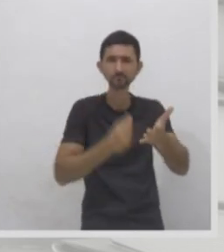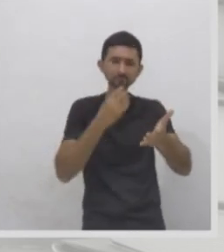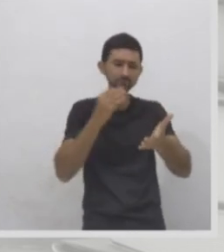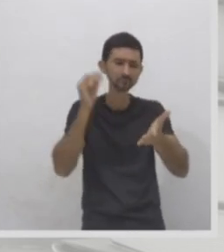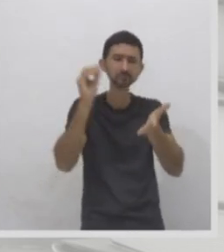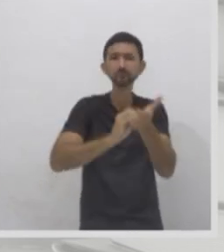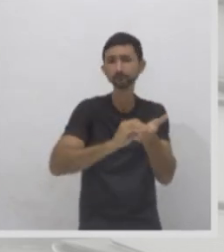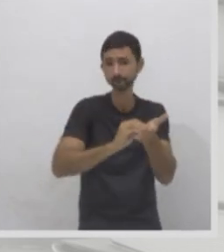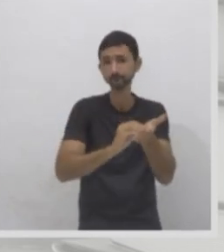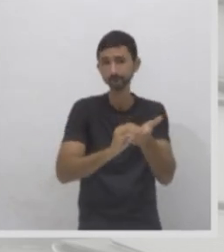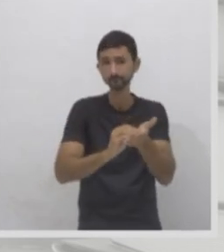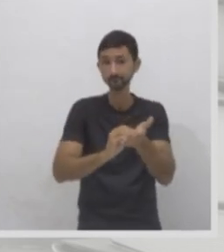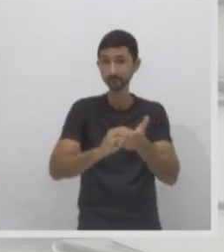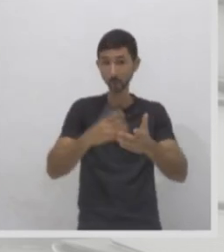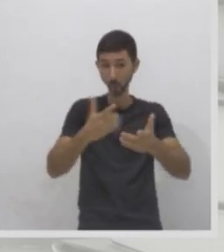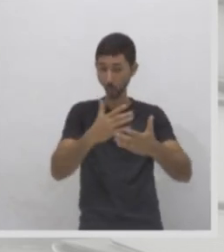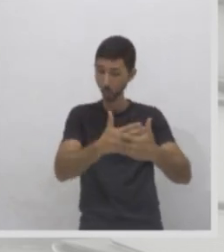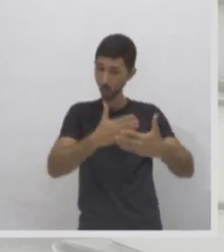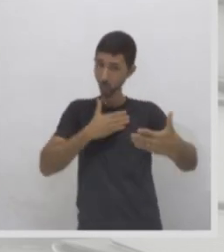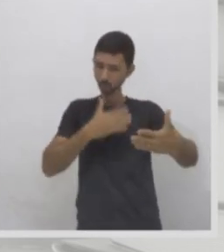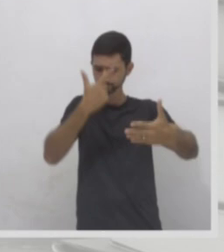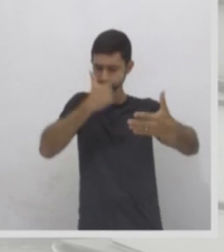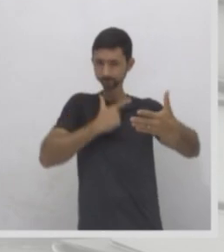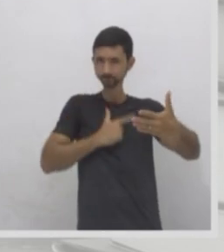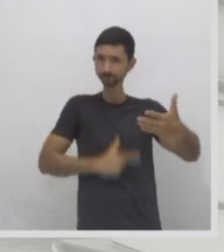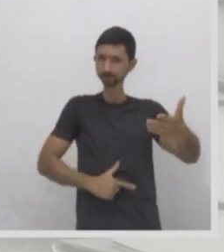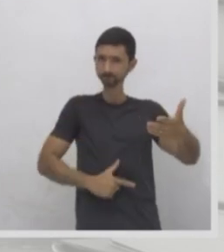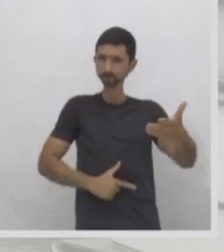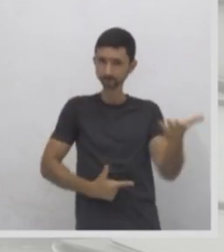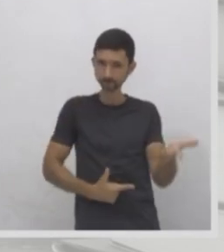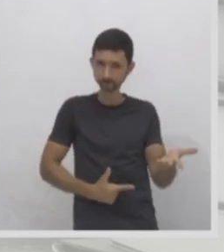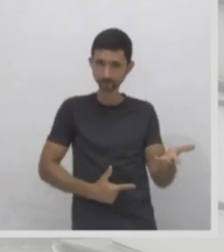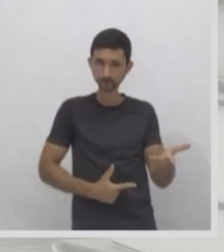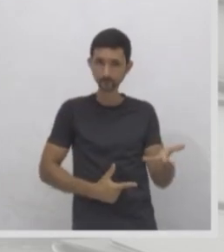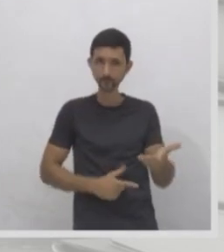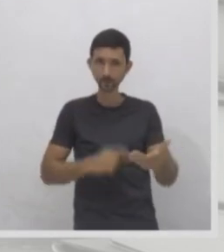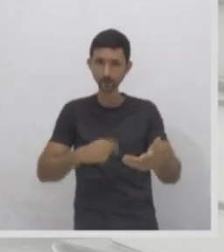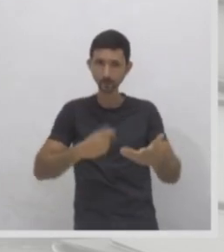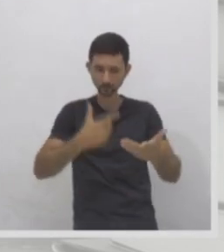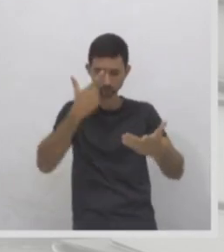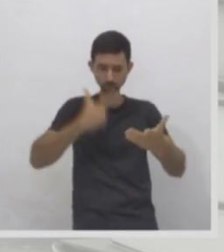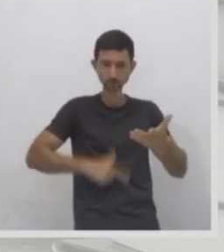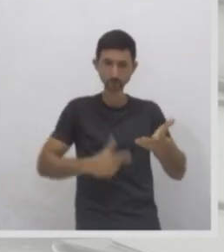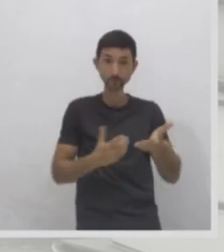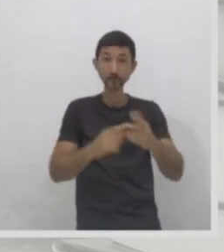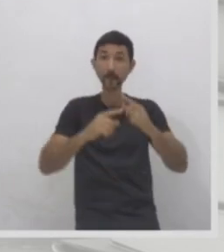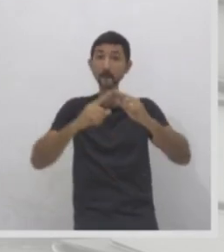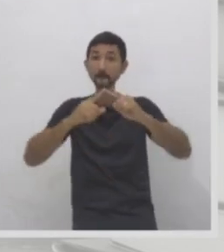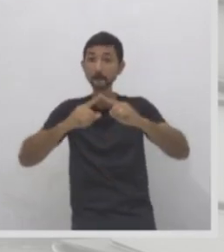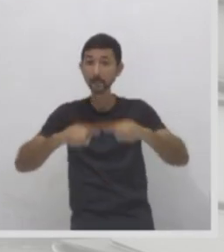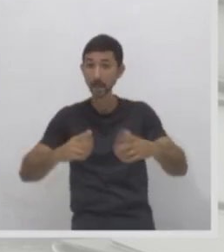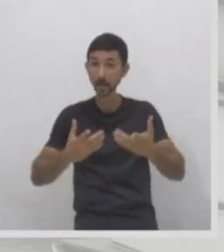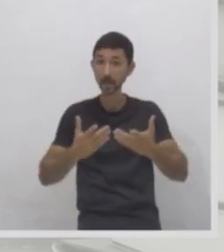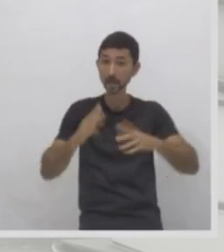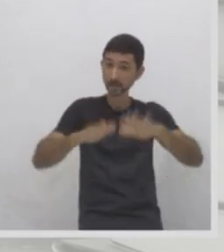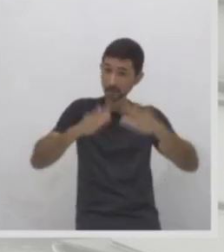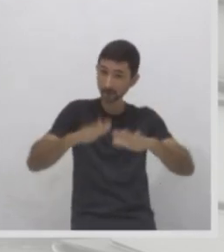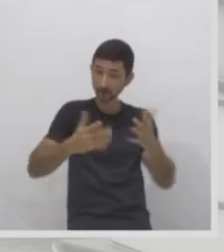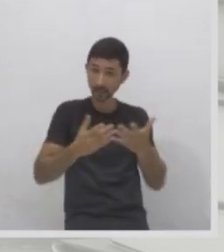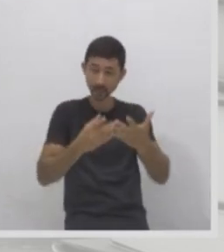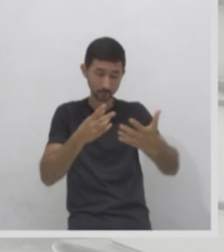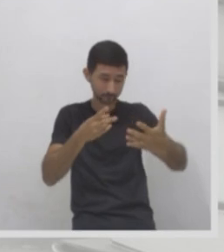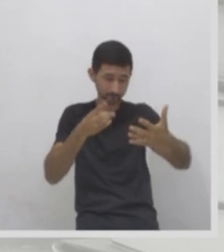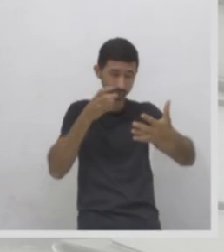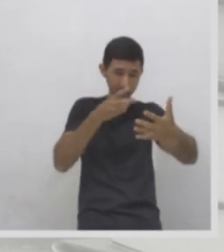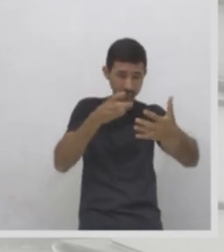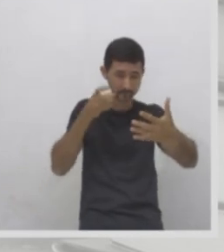na notícia. E aí é para ser privilegiado isso lá. Mas, quando eu